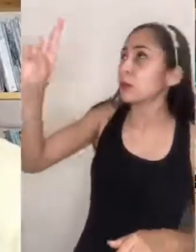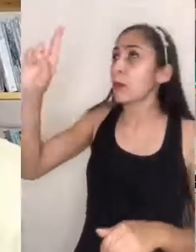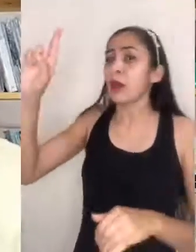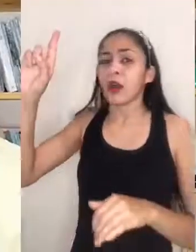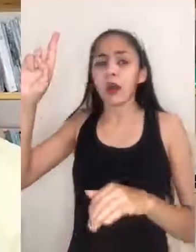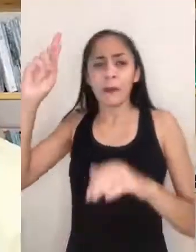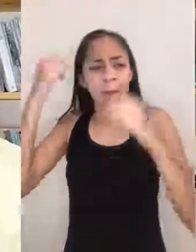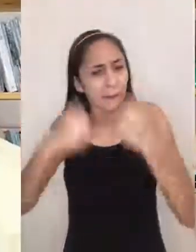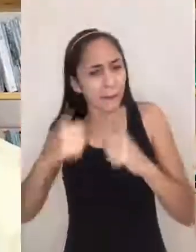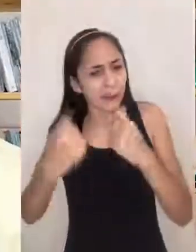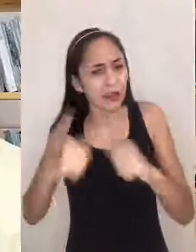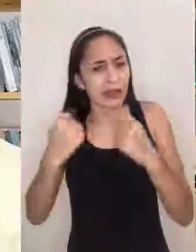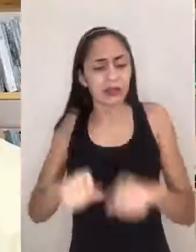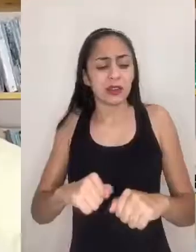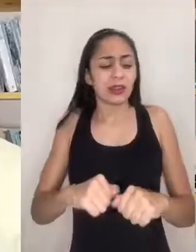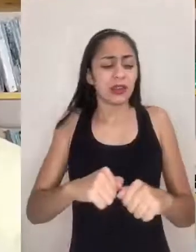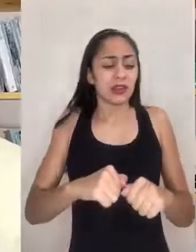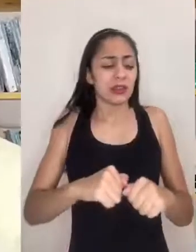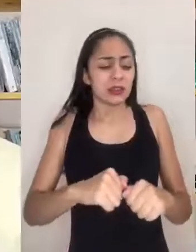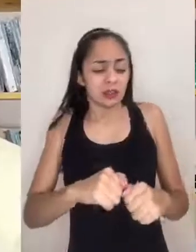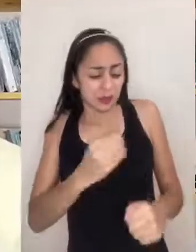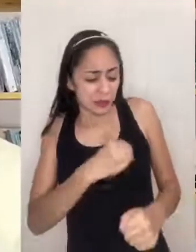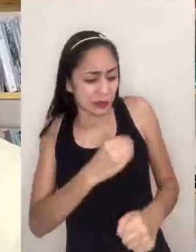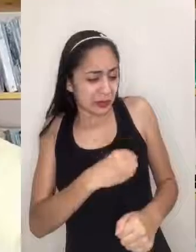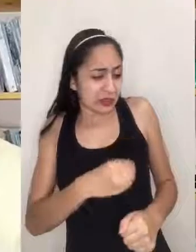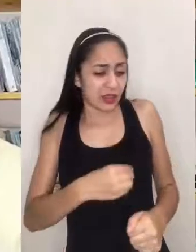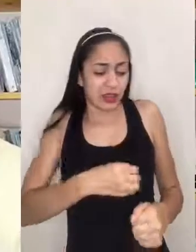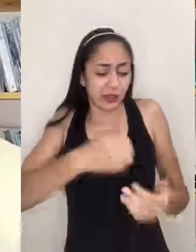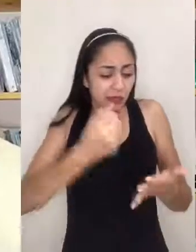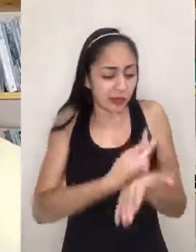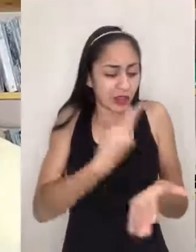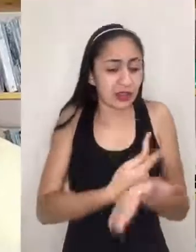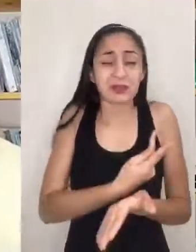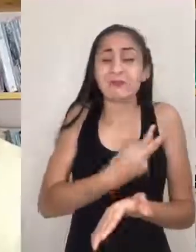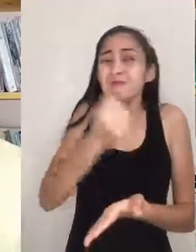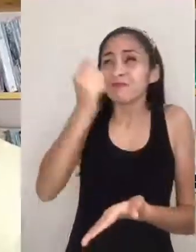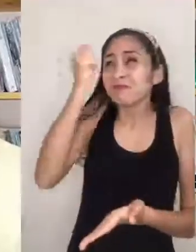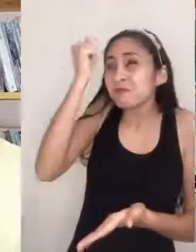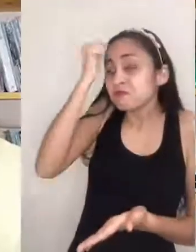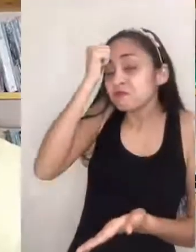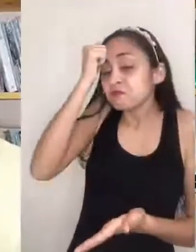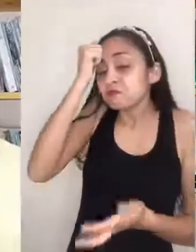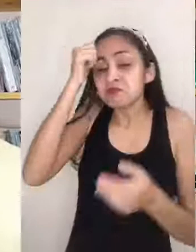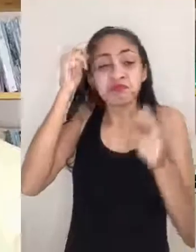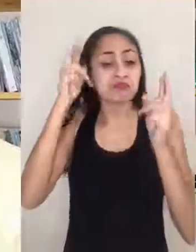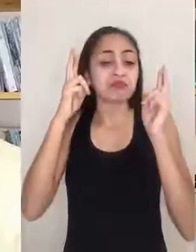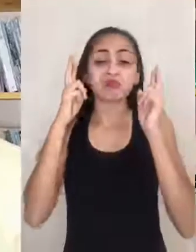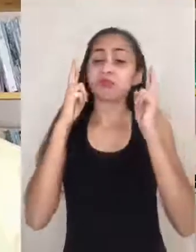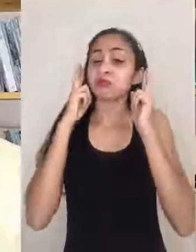Exércitos: Convertei-vos agora dos vossos maus caminhos e das vossas más obras. Mas não